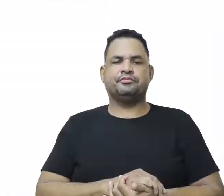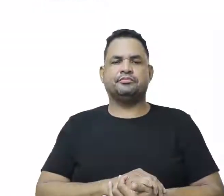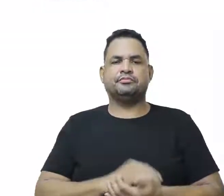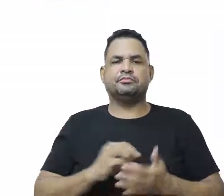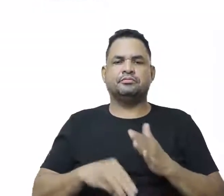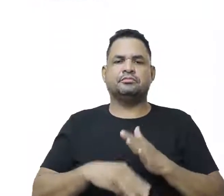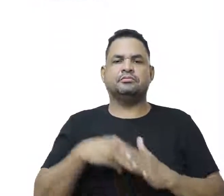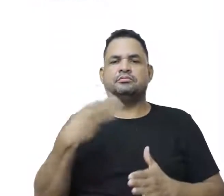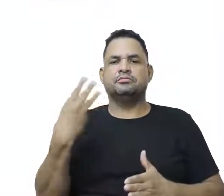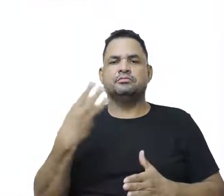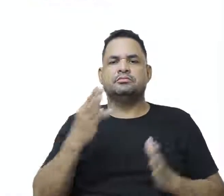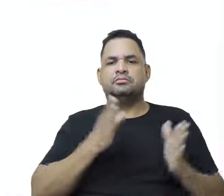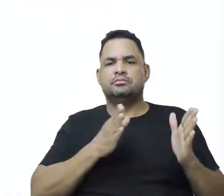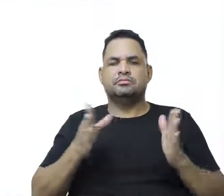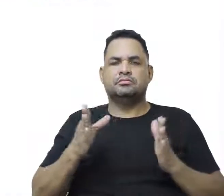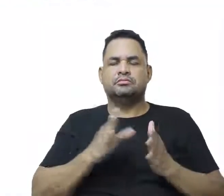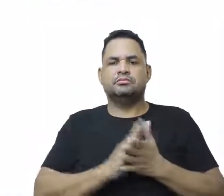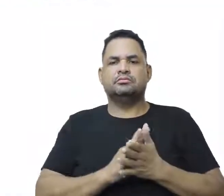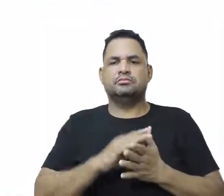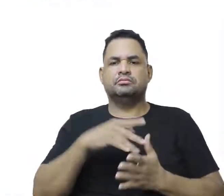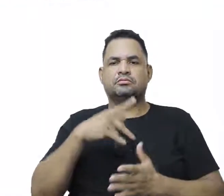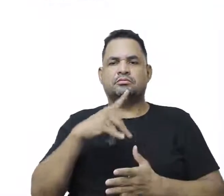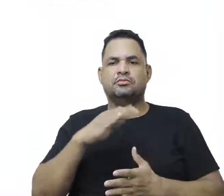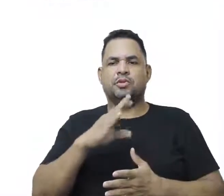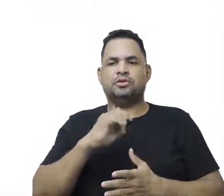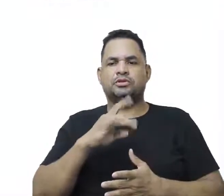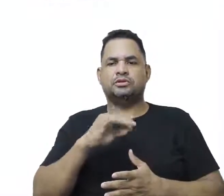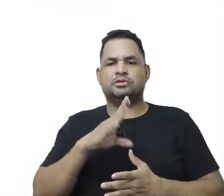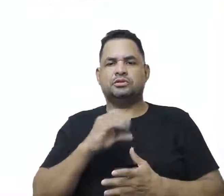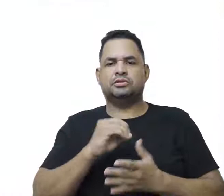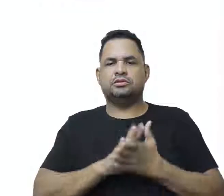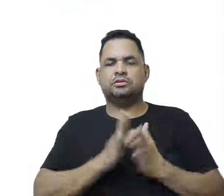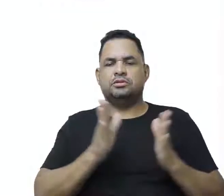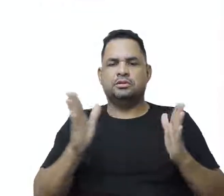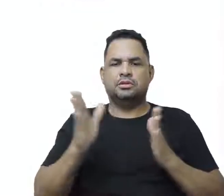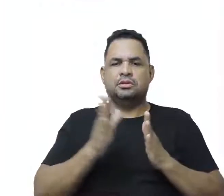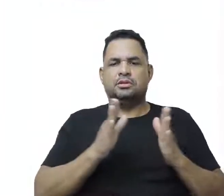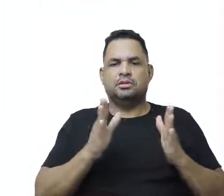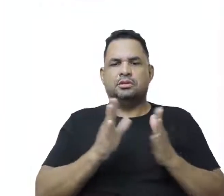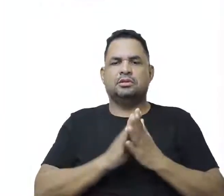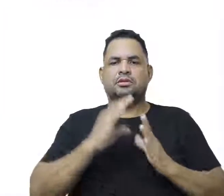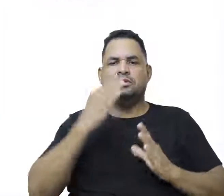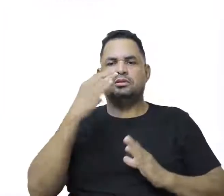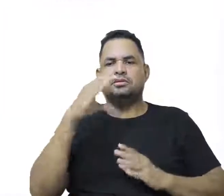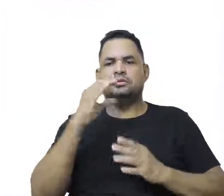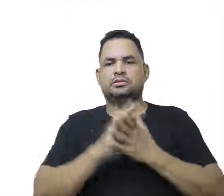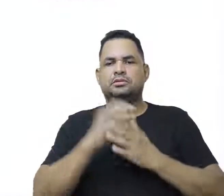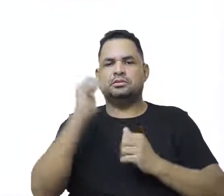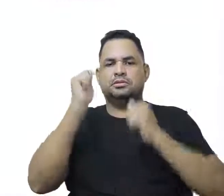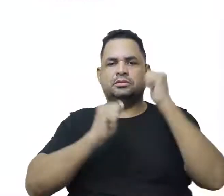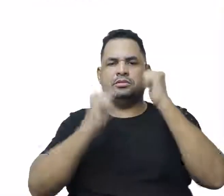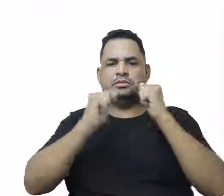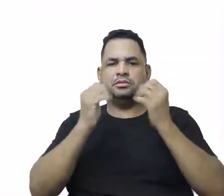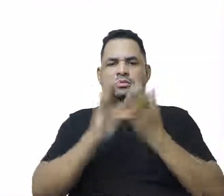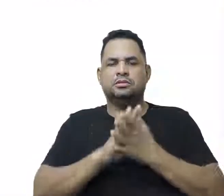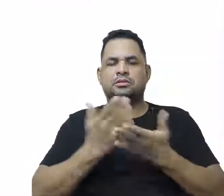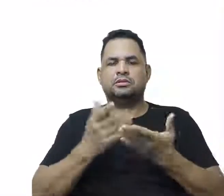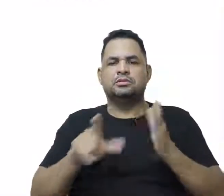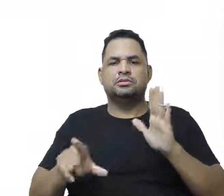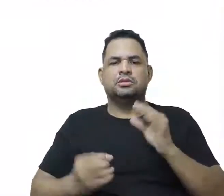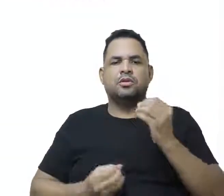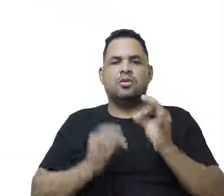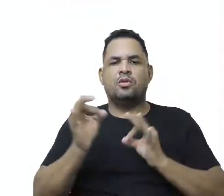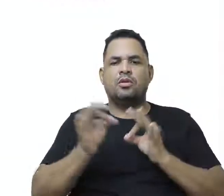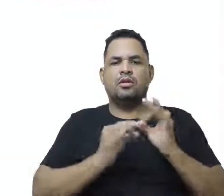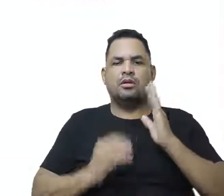terceiro estágio positivo correspondeu a era da ciência e da industrialização na qual as invocaram